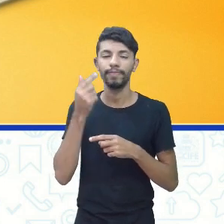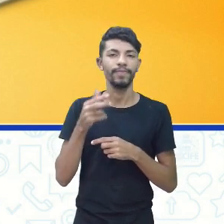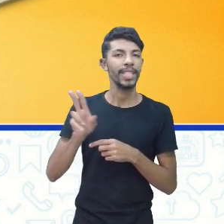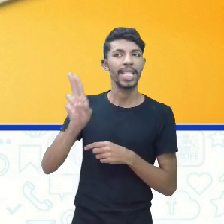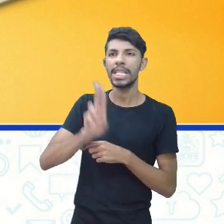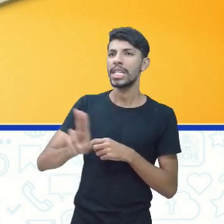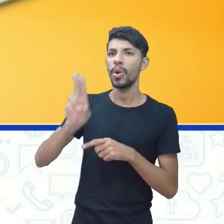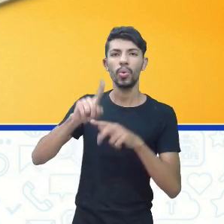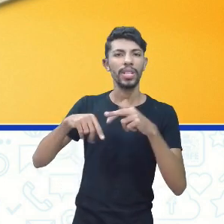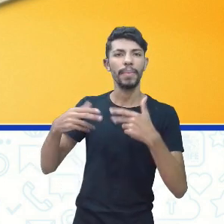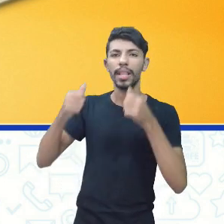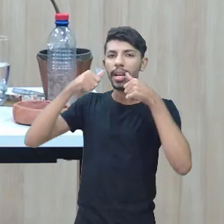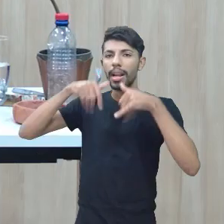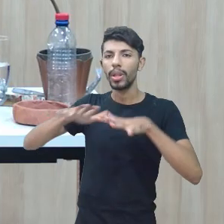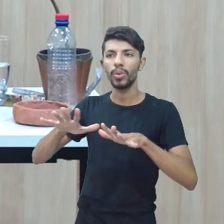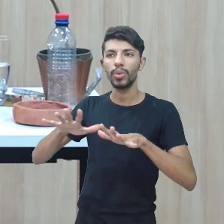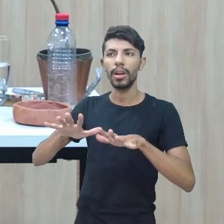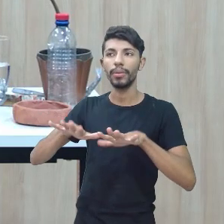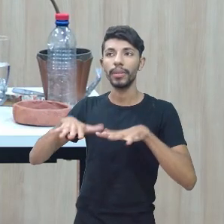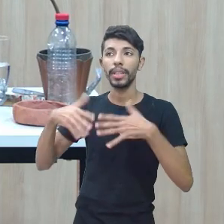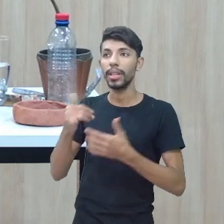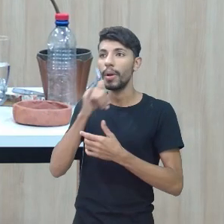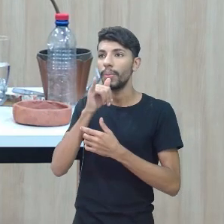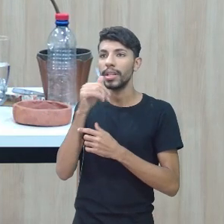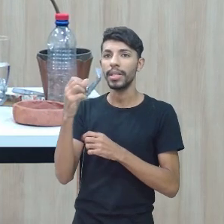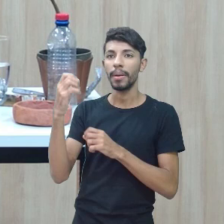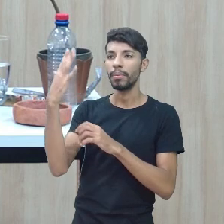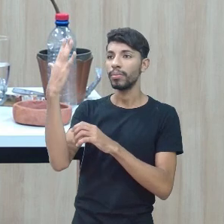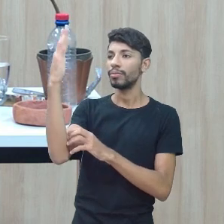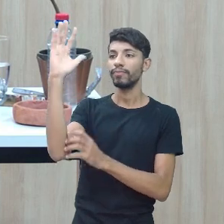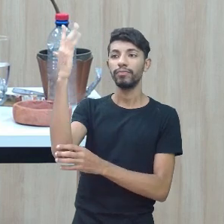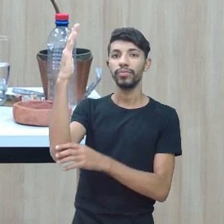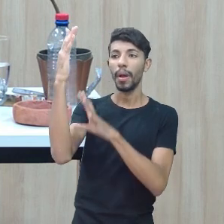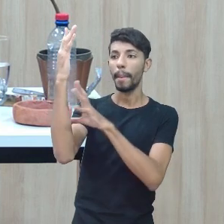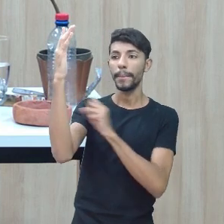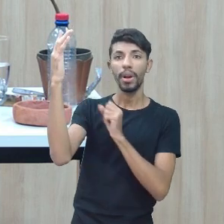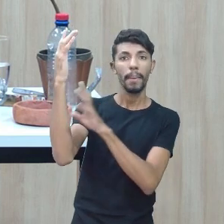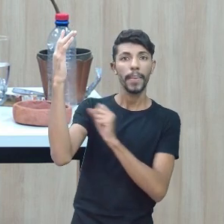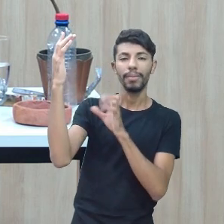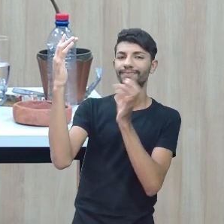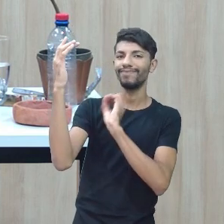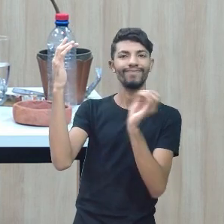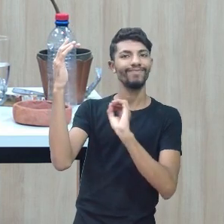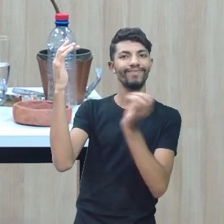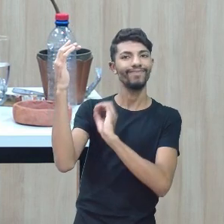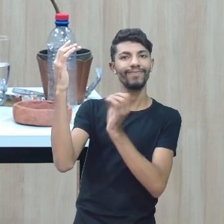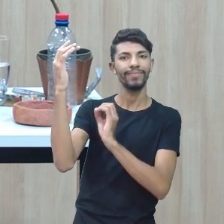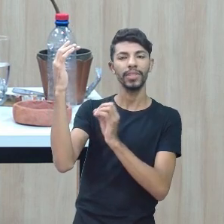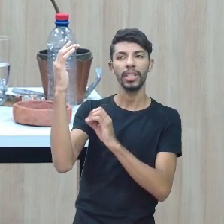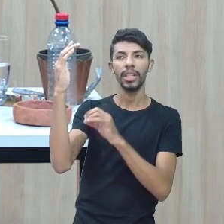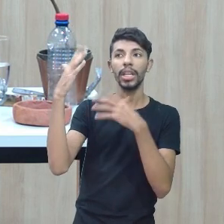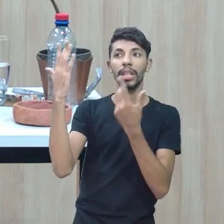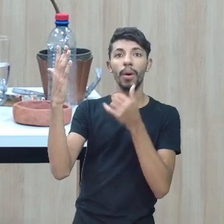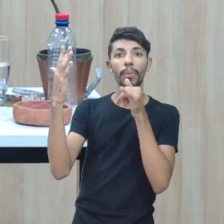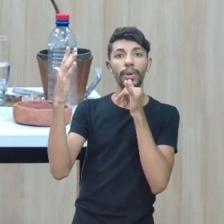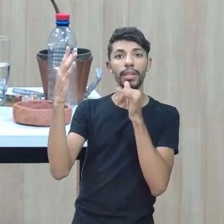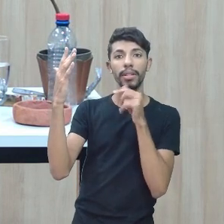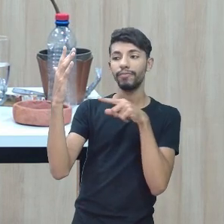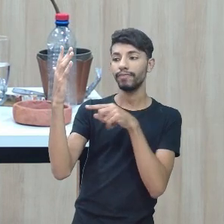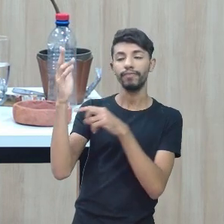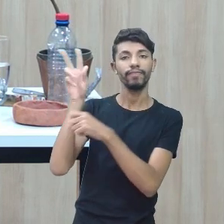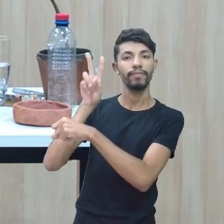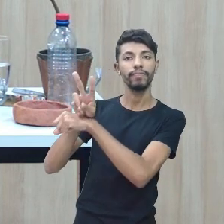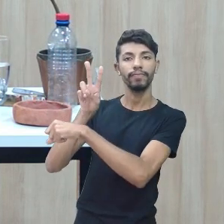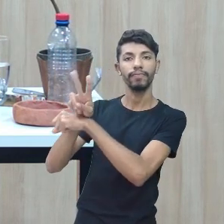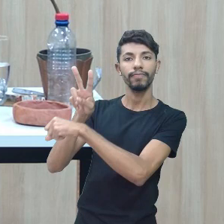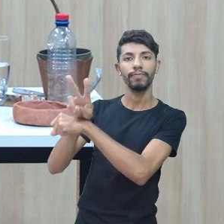Se não usa matéria natural, então não vai explorar o ambiente natural. E aí esse ambiente natural está sendo